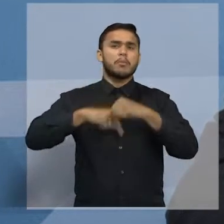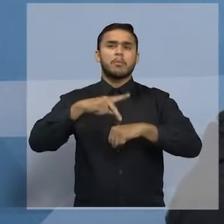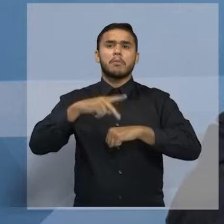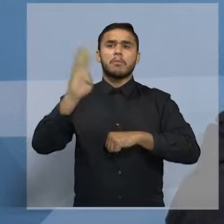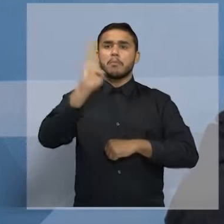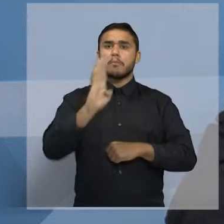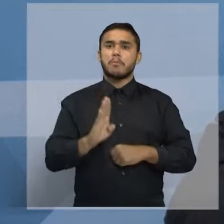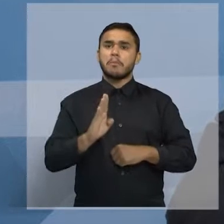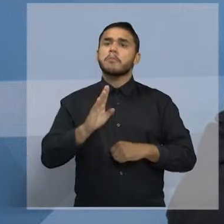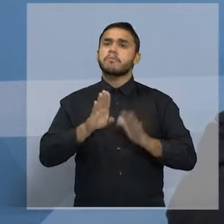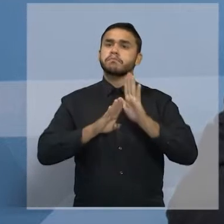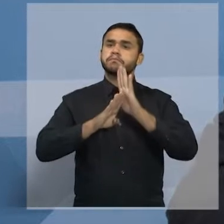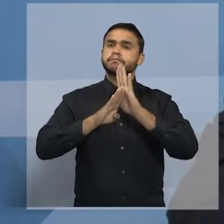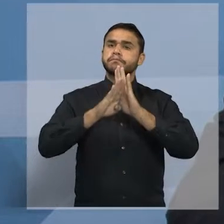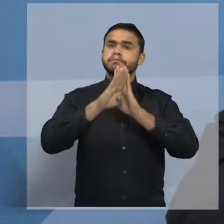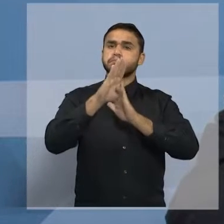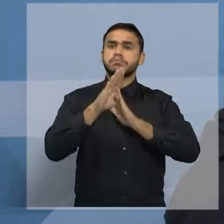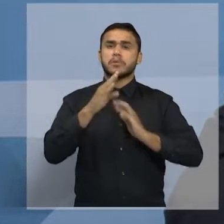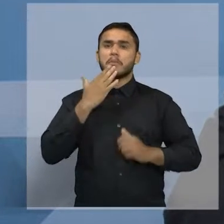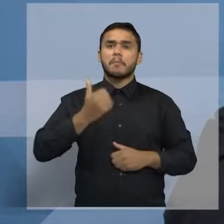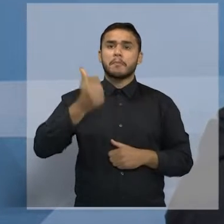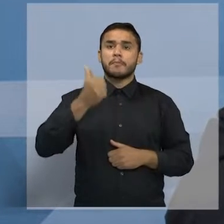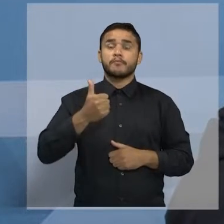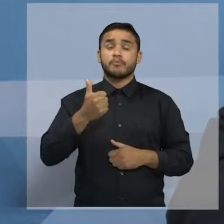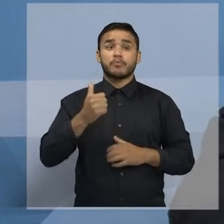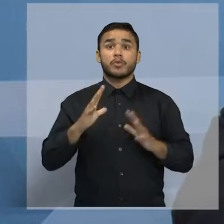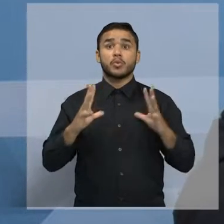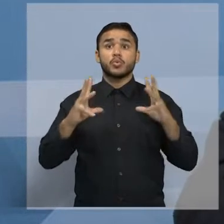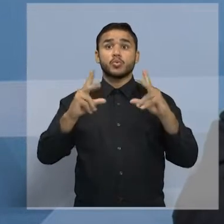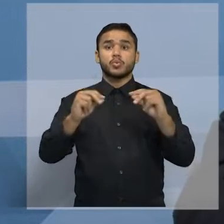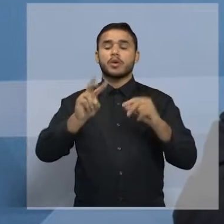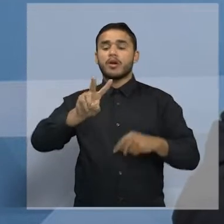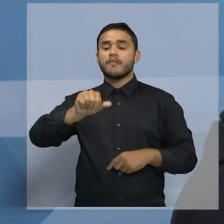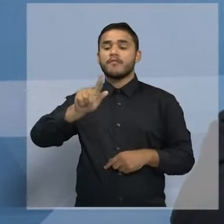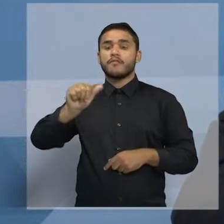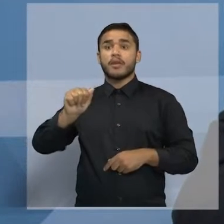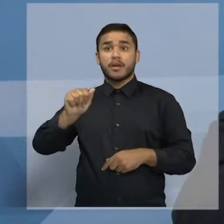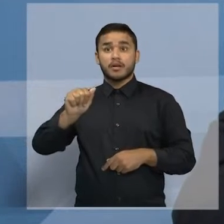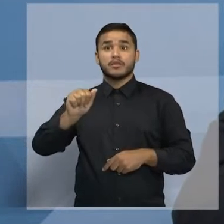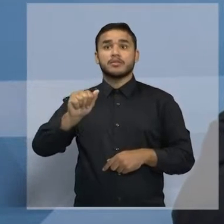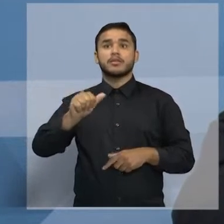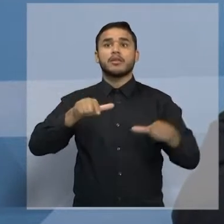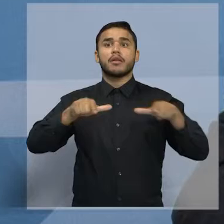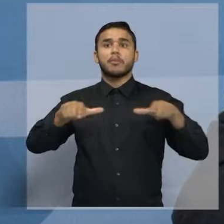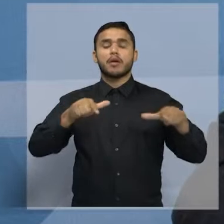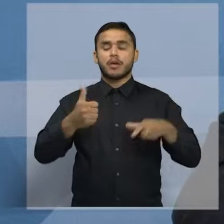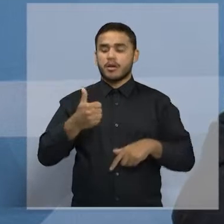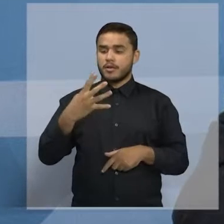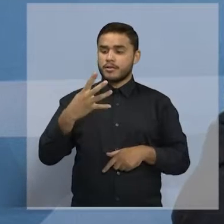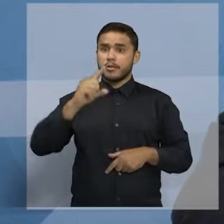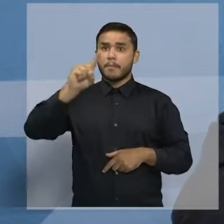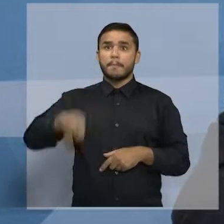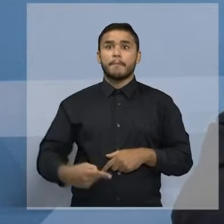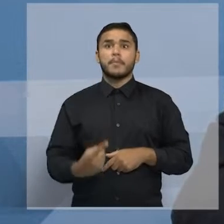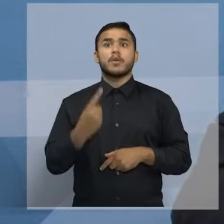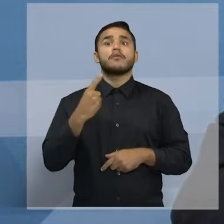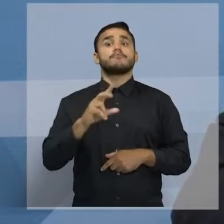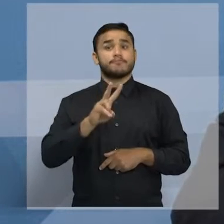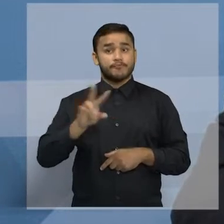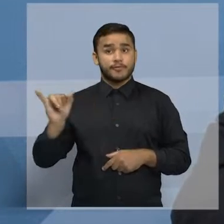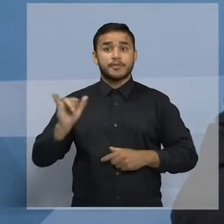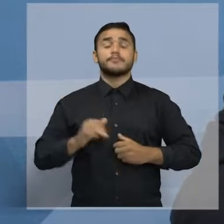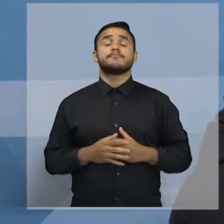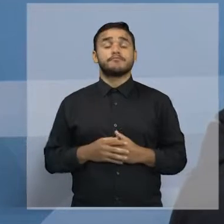do país, diz o governo, vai gerar os 14 milhões de empregos para os quase 14 milhões de